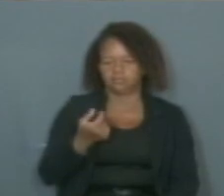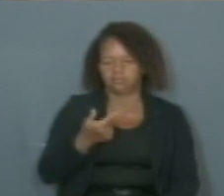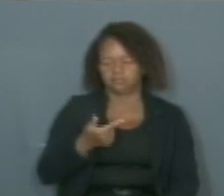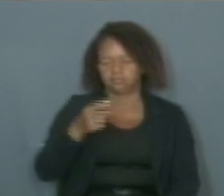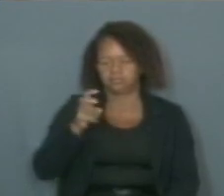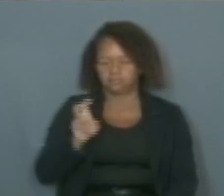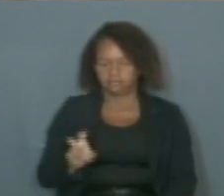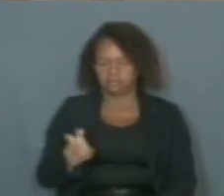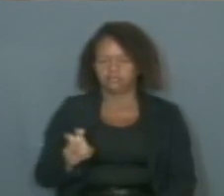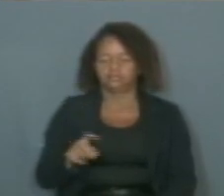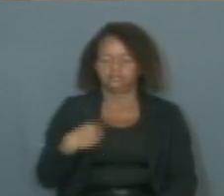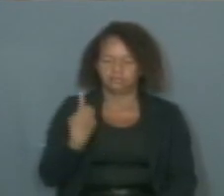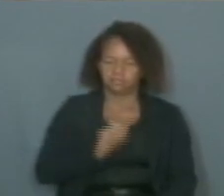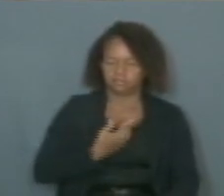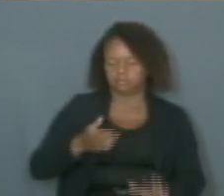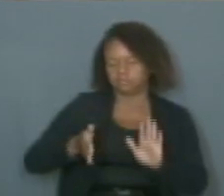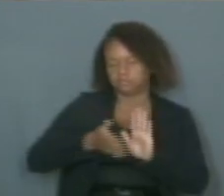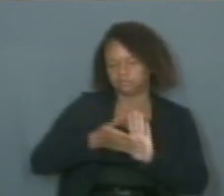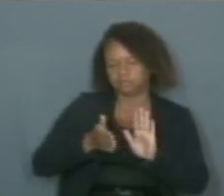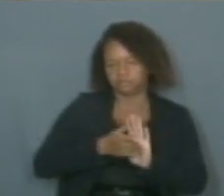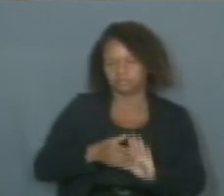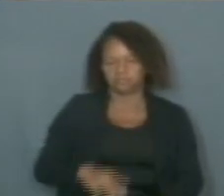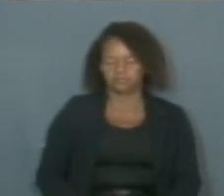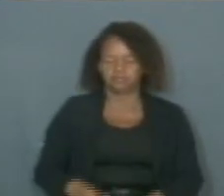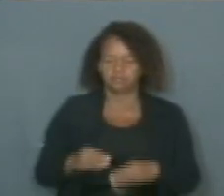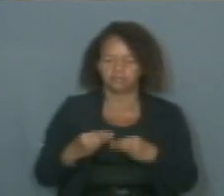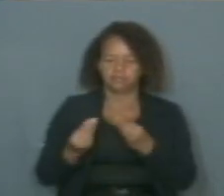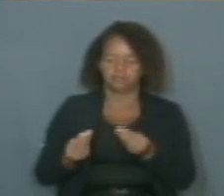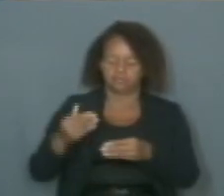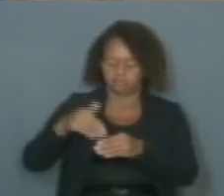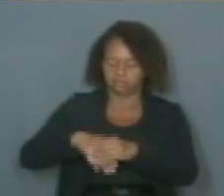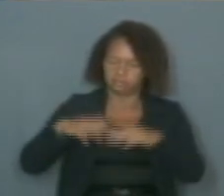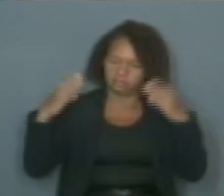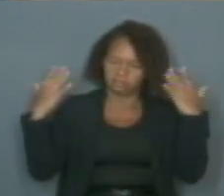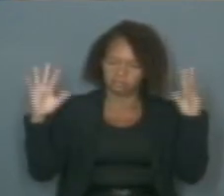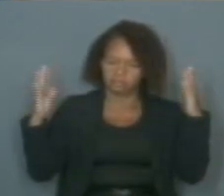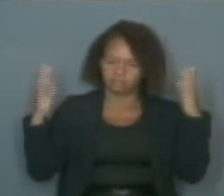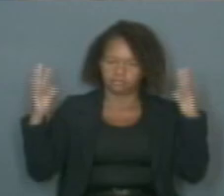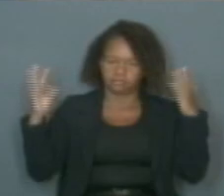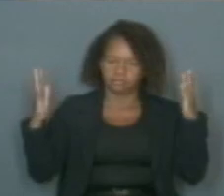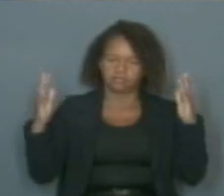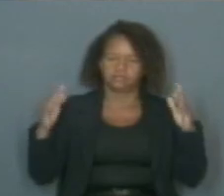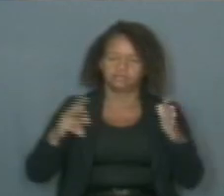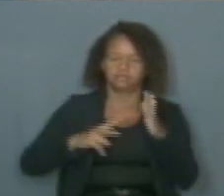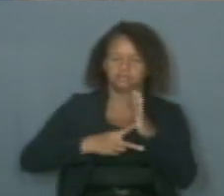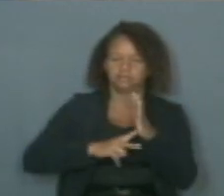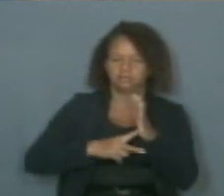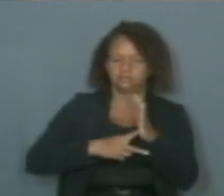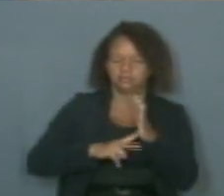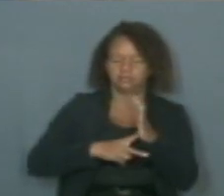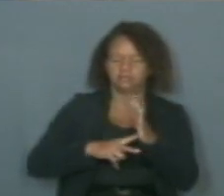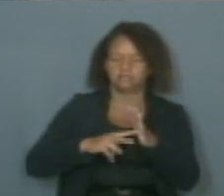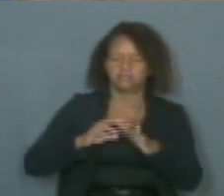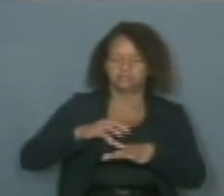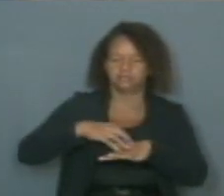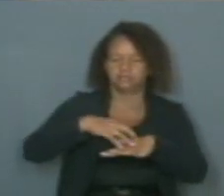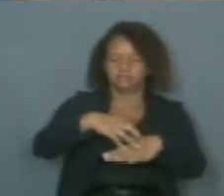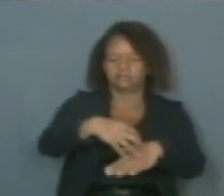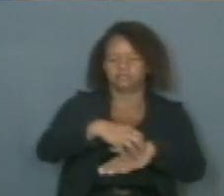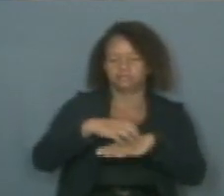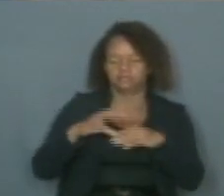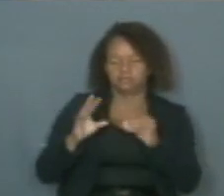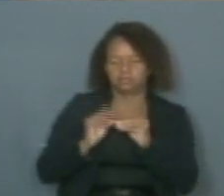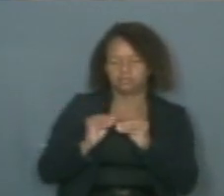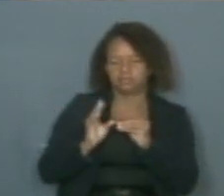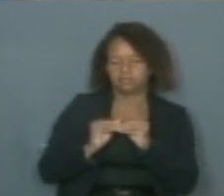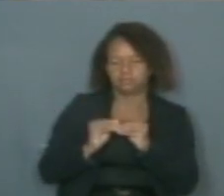3503/2025, de nossa autoria, concedendo voto de aplausos ao Sindicato do Transporte Complementar,